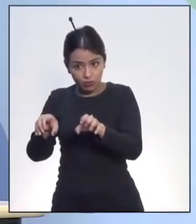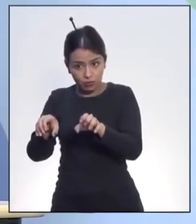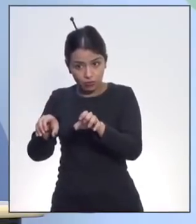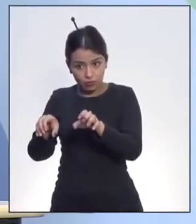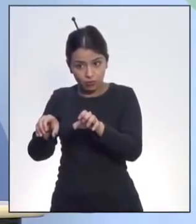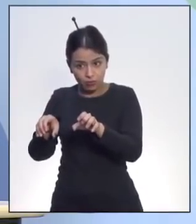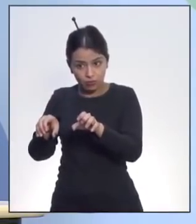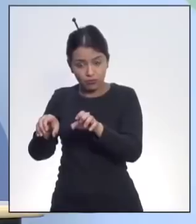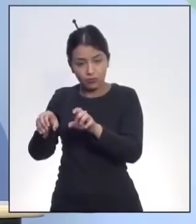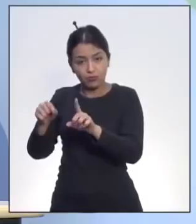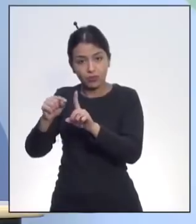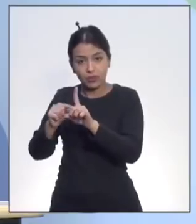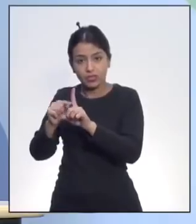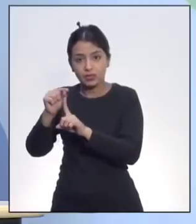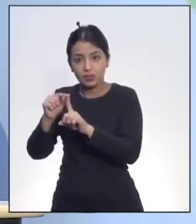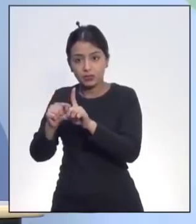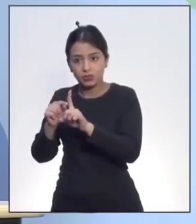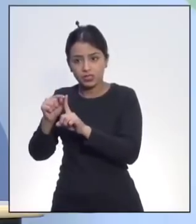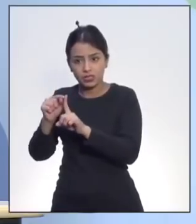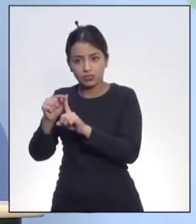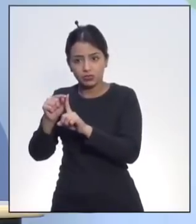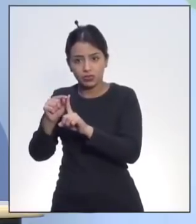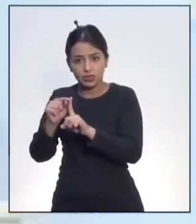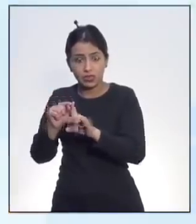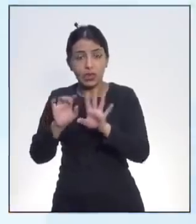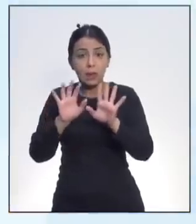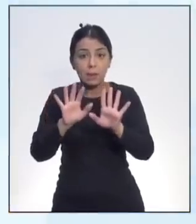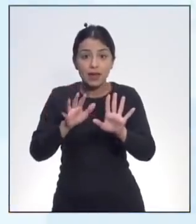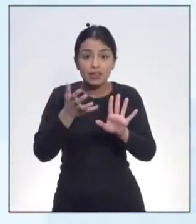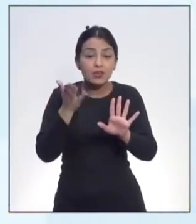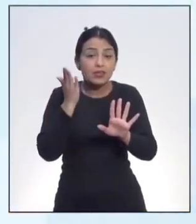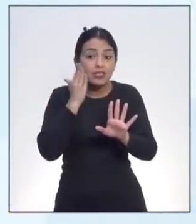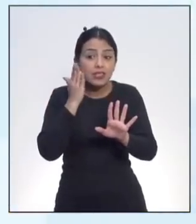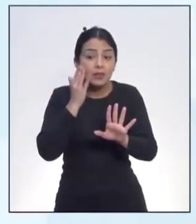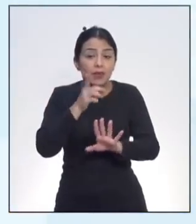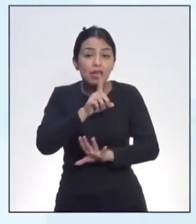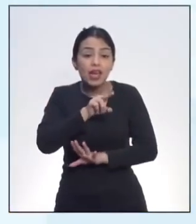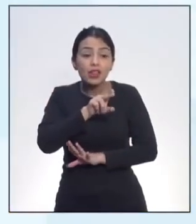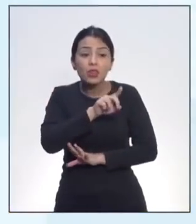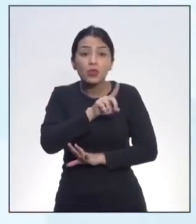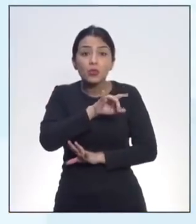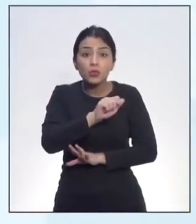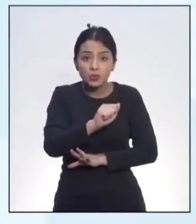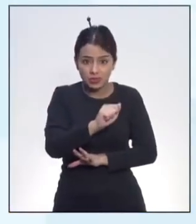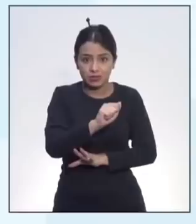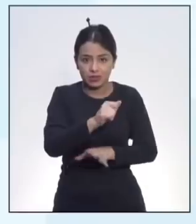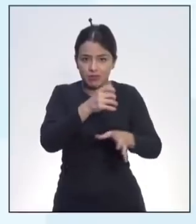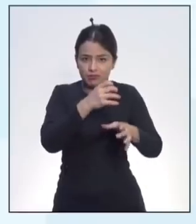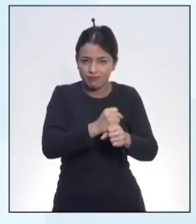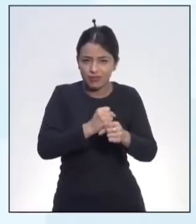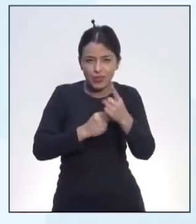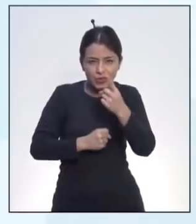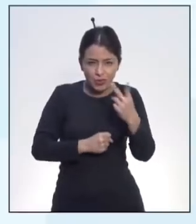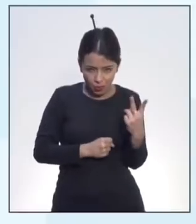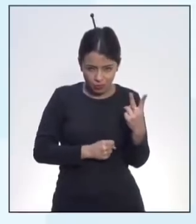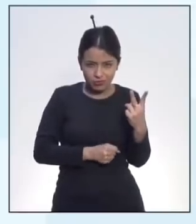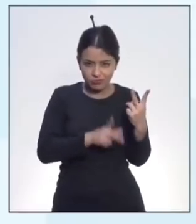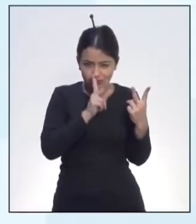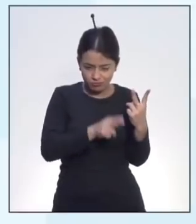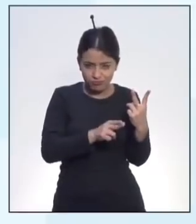saber dúzias. É isso aí. Tudo bem? Então vamos lá. Quantas dúzias de ovos um brasileiro consumiu